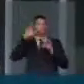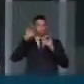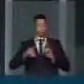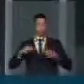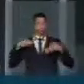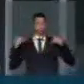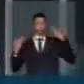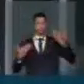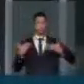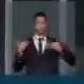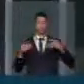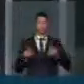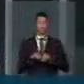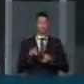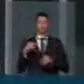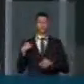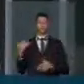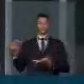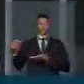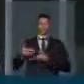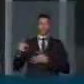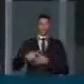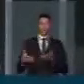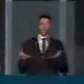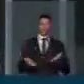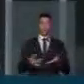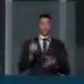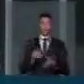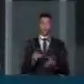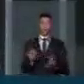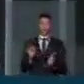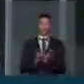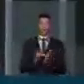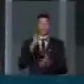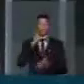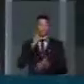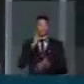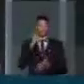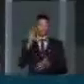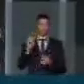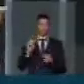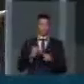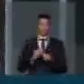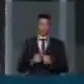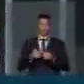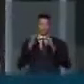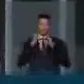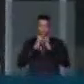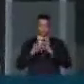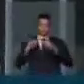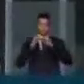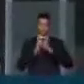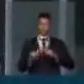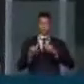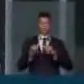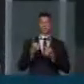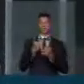presidente, o que eu venho aqui é exatamente para denunciar uma situação